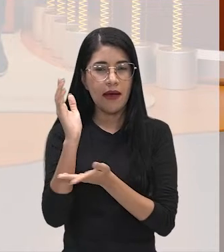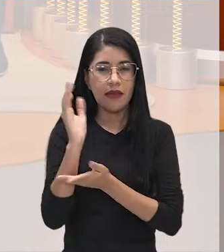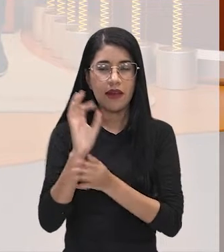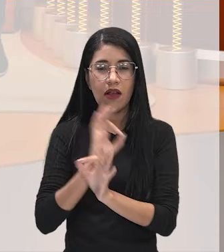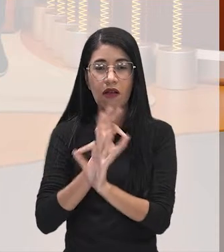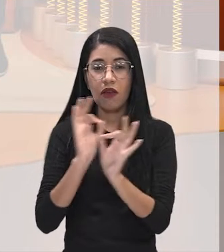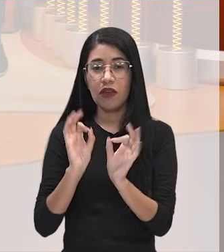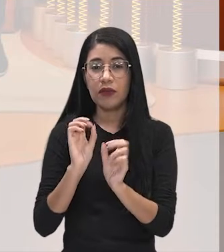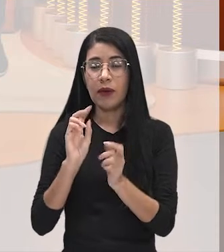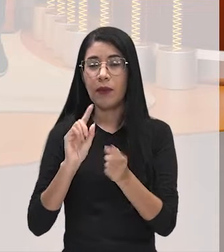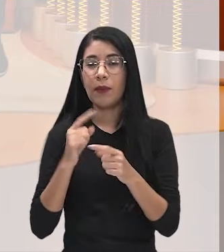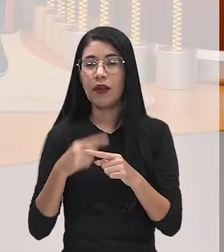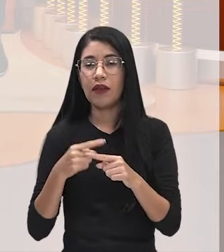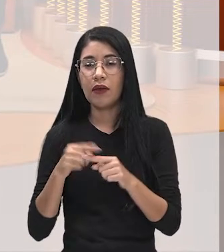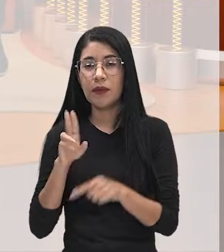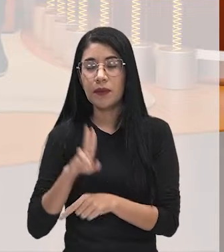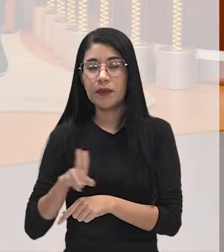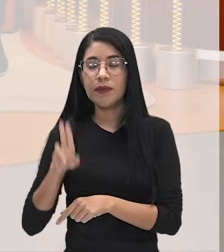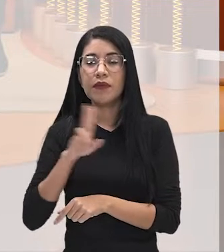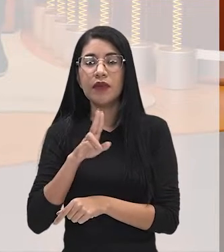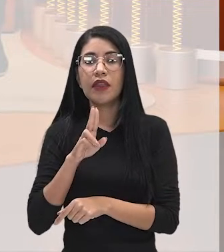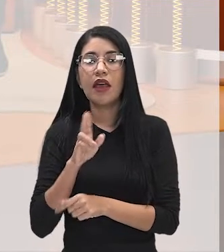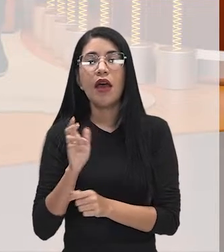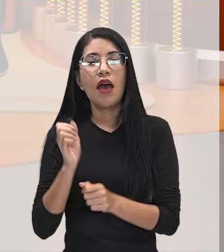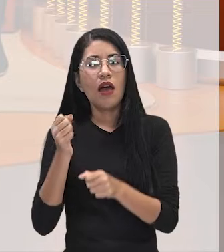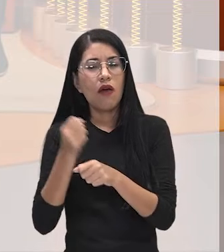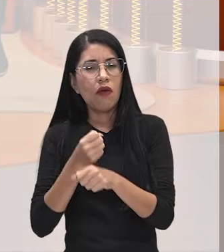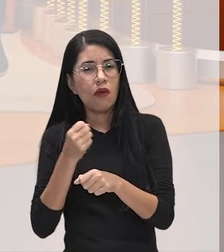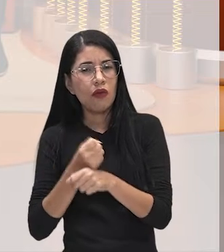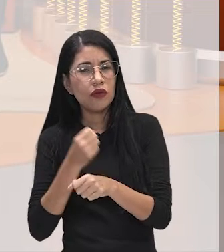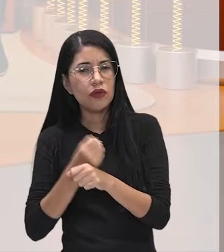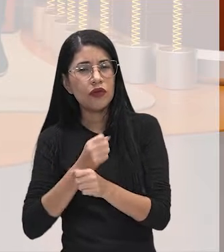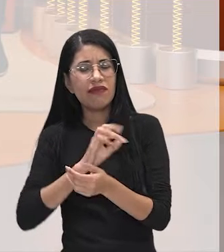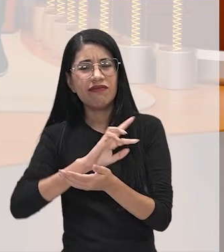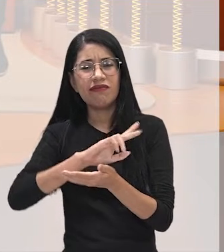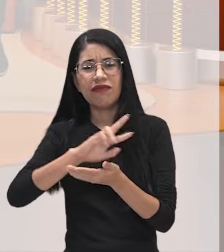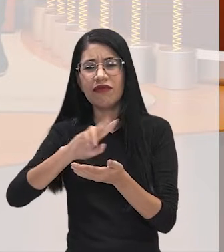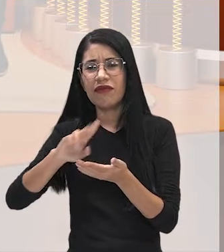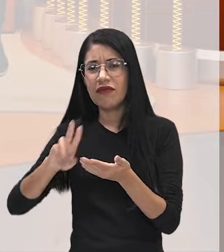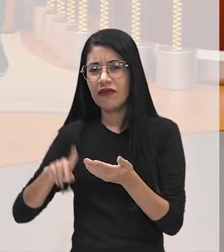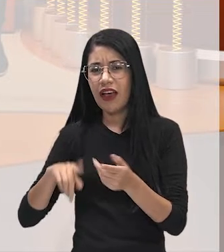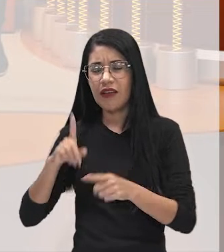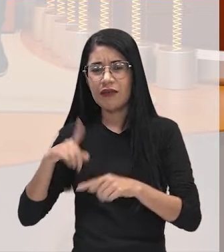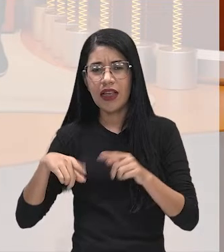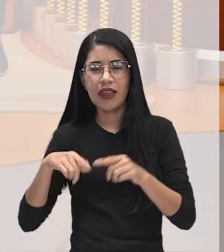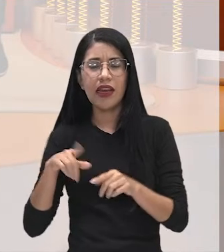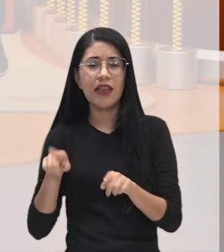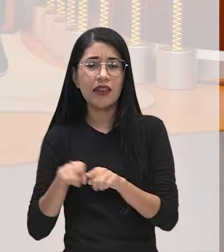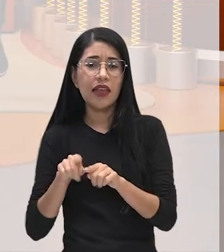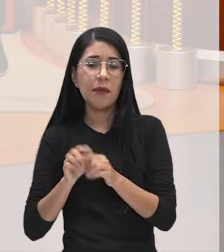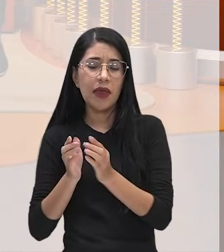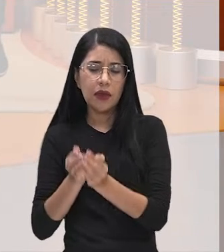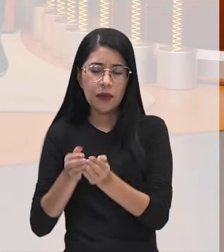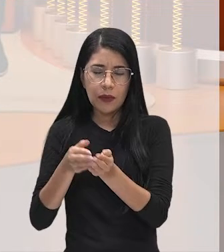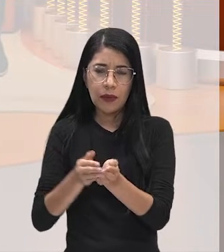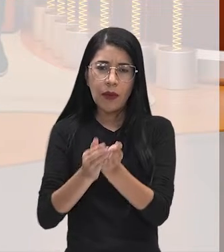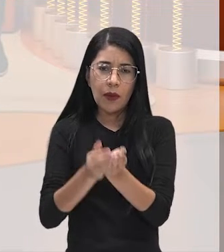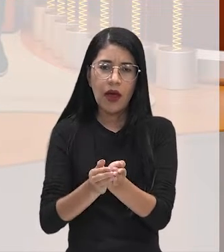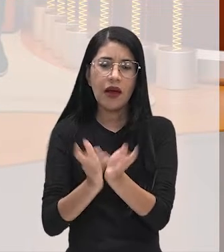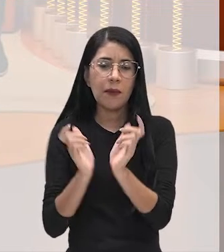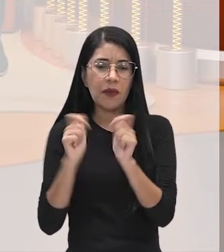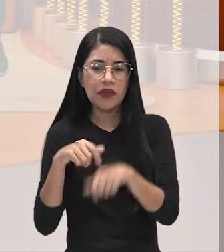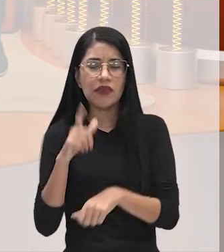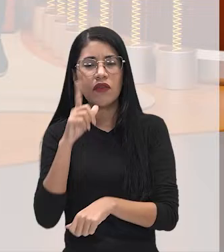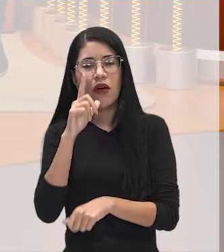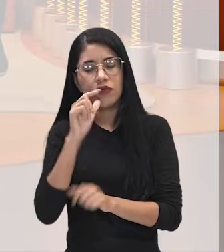ótima então aí para quê, professora? Para fazer as embarcações, para navegar então aí por todo o mar